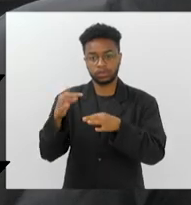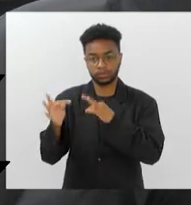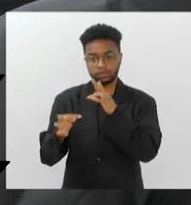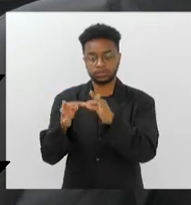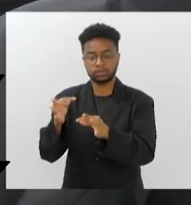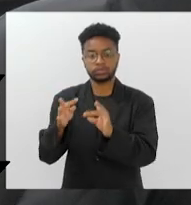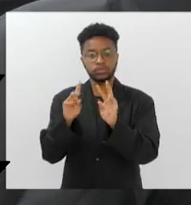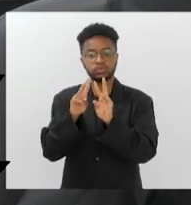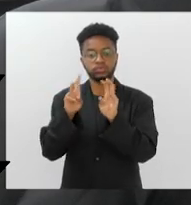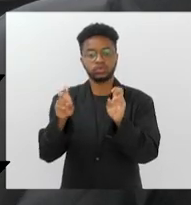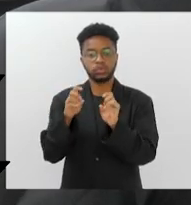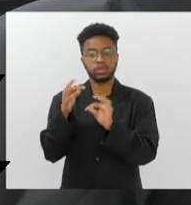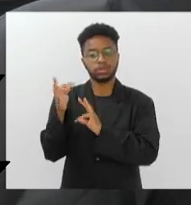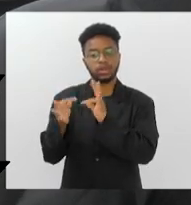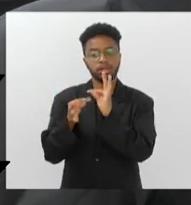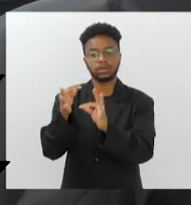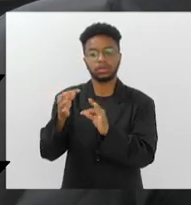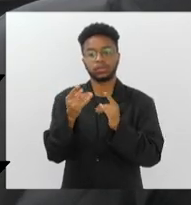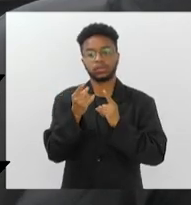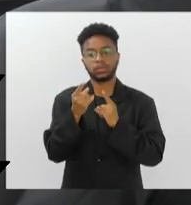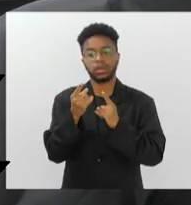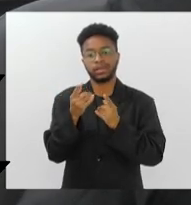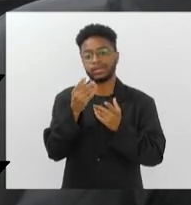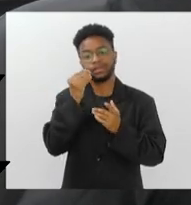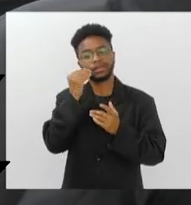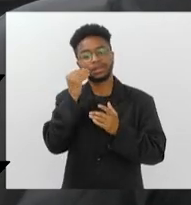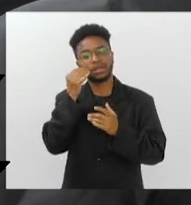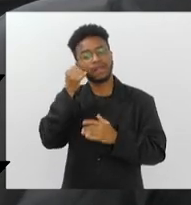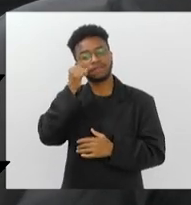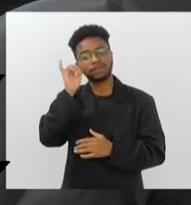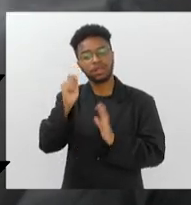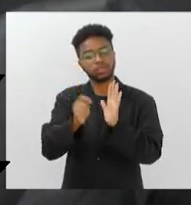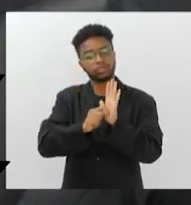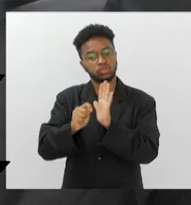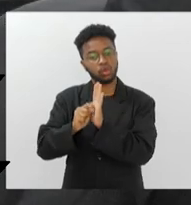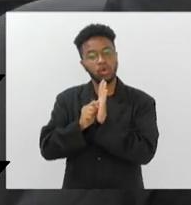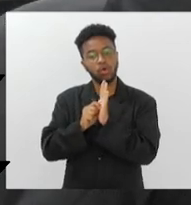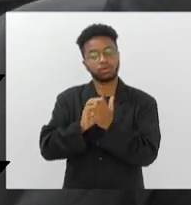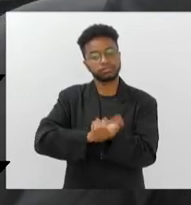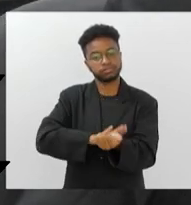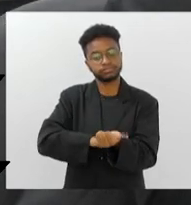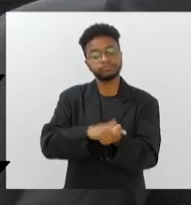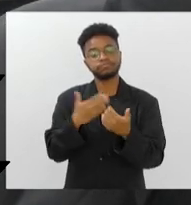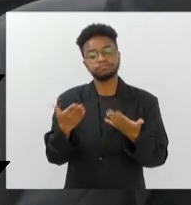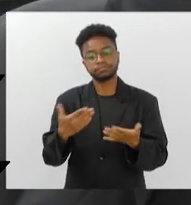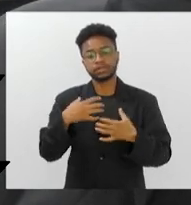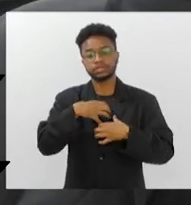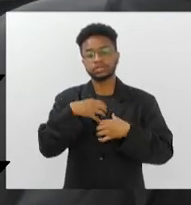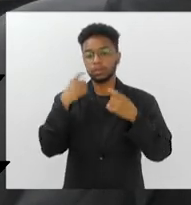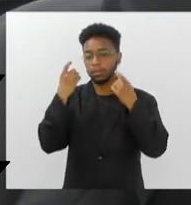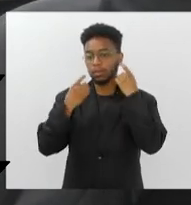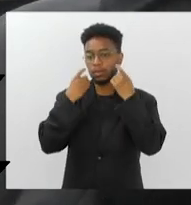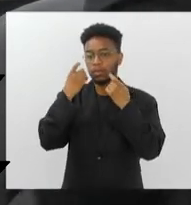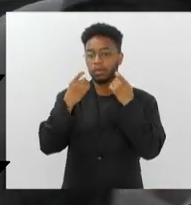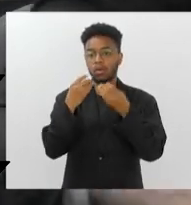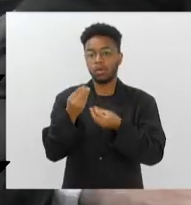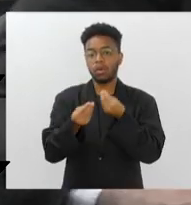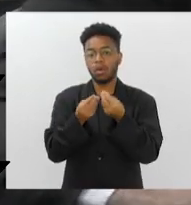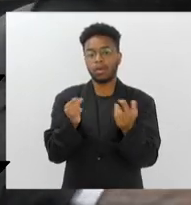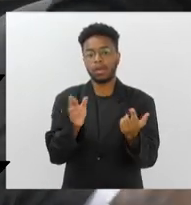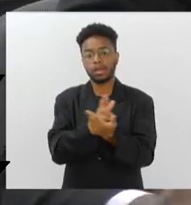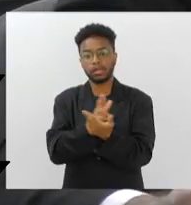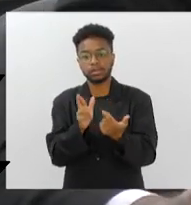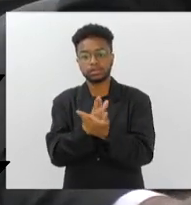eh o combate à droga né e me preocupa um pouco a relação que se faz da